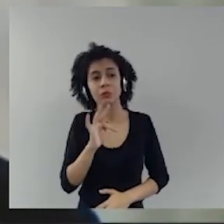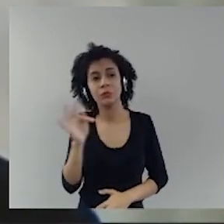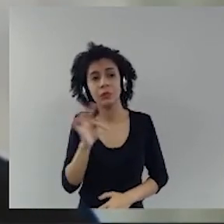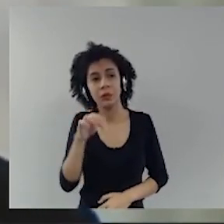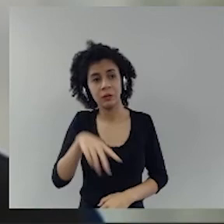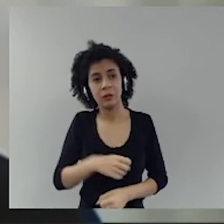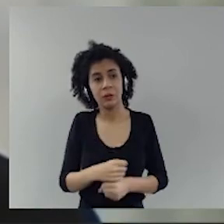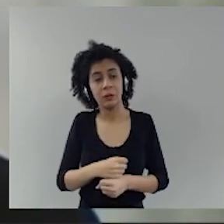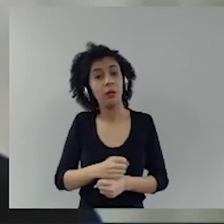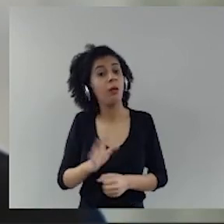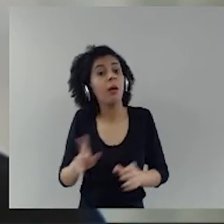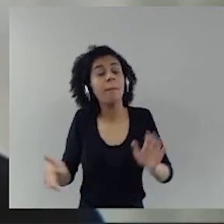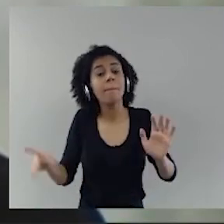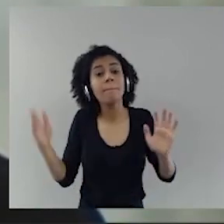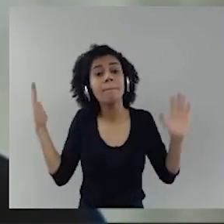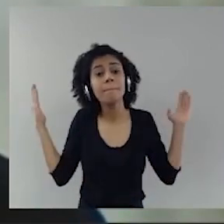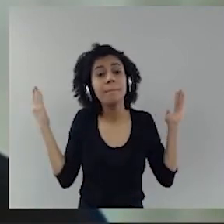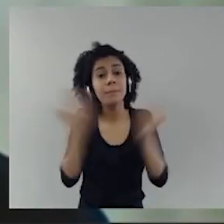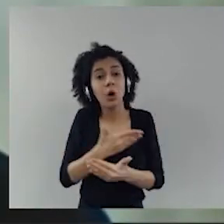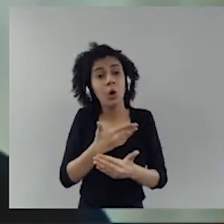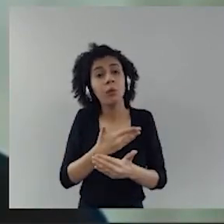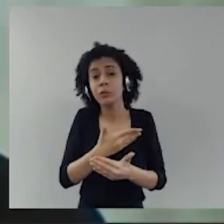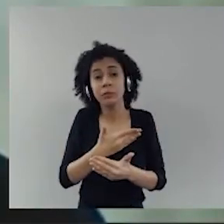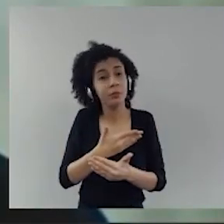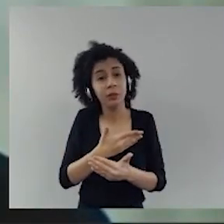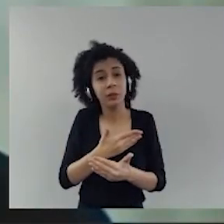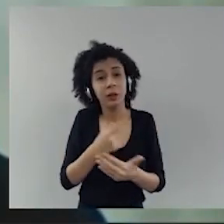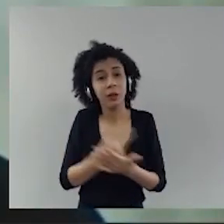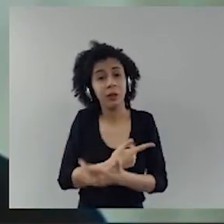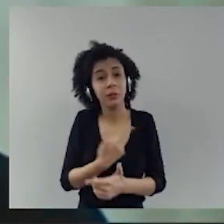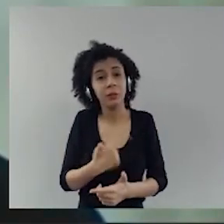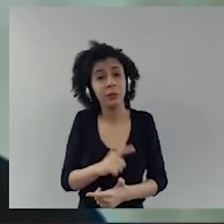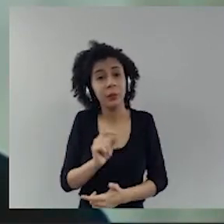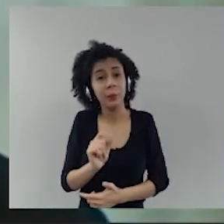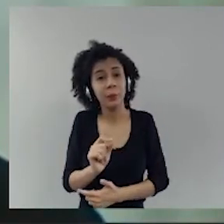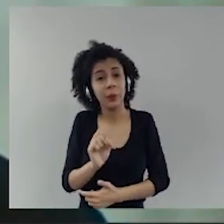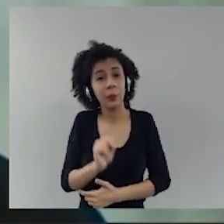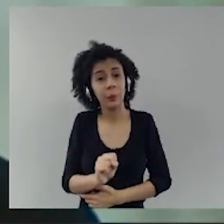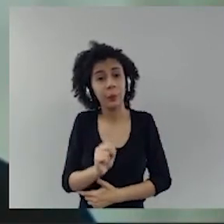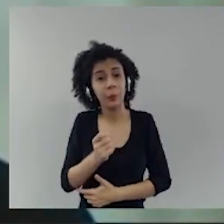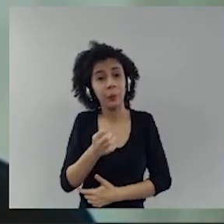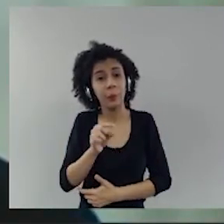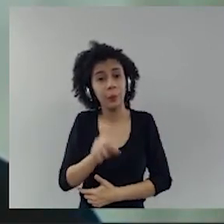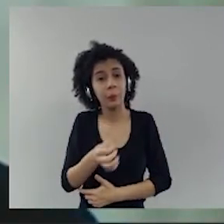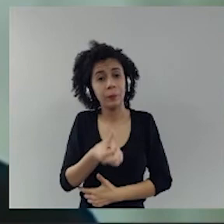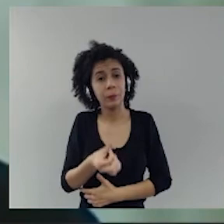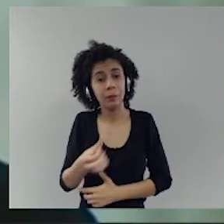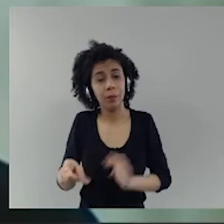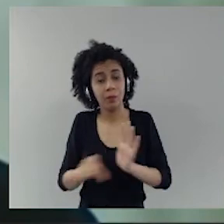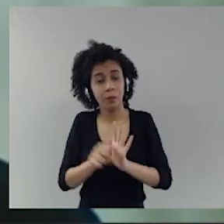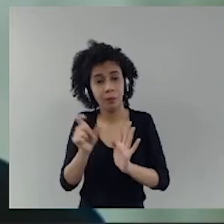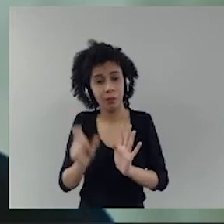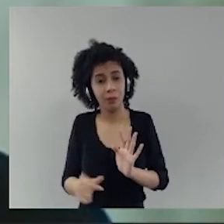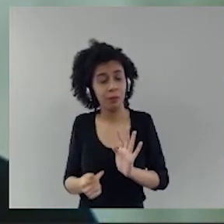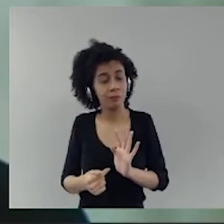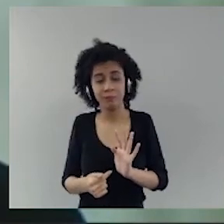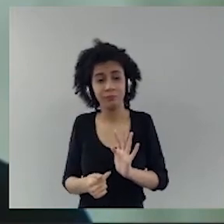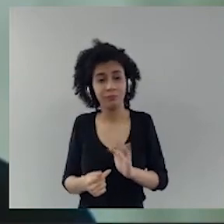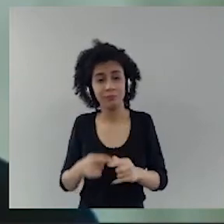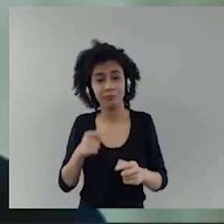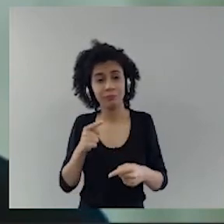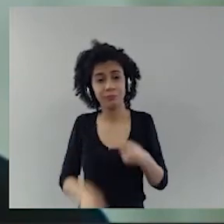fevereiro deste ano é a prova inequívoca de que a lei 8666